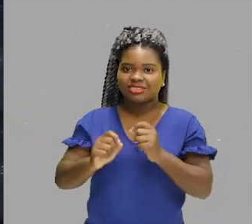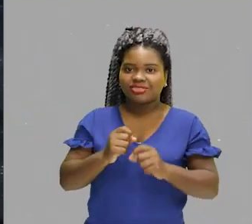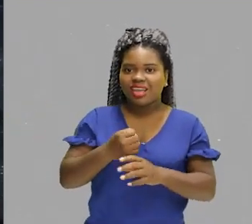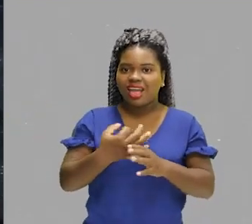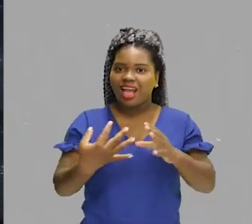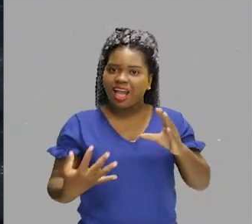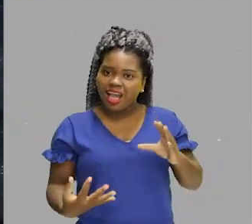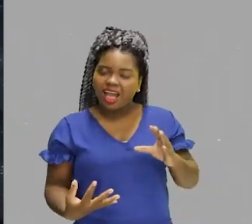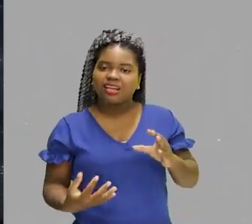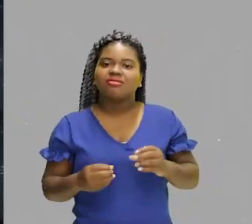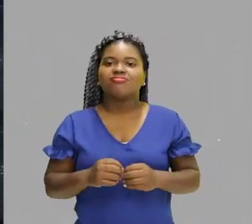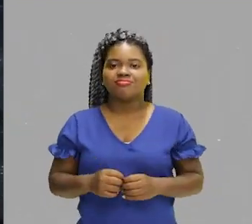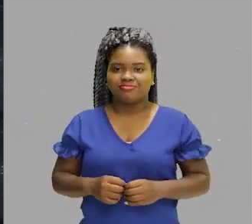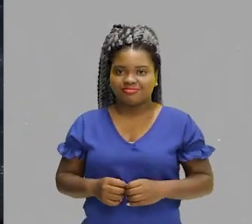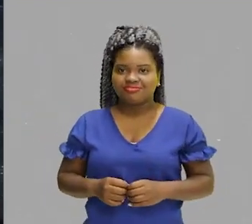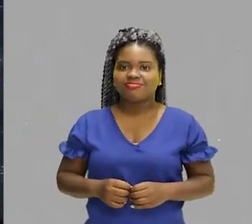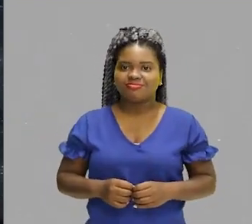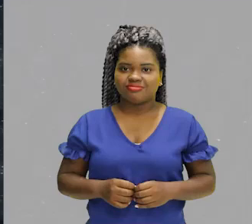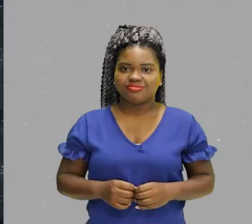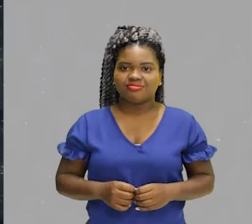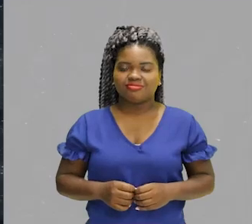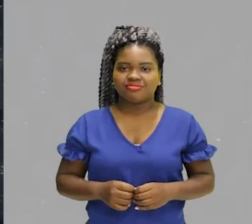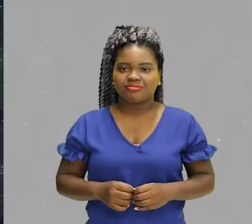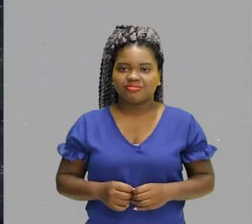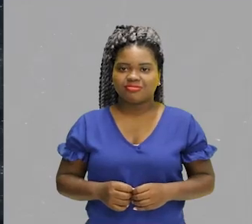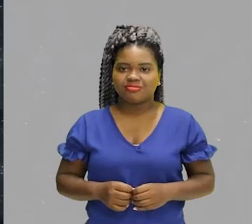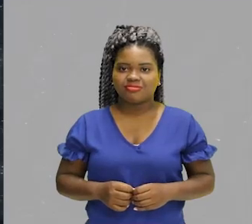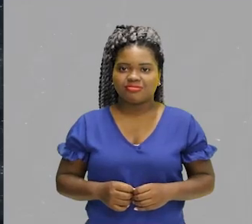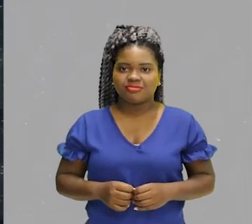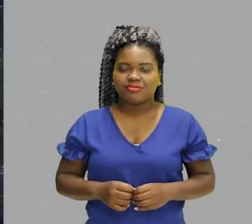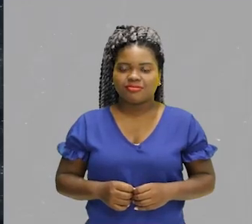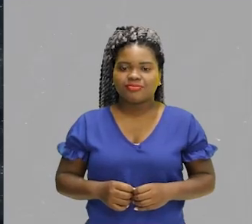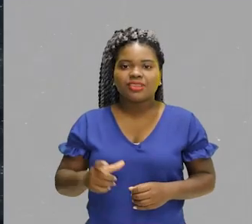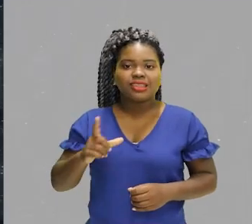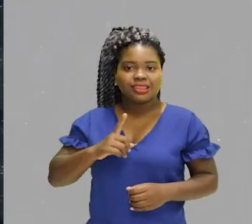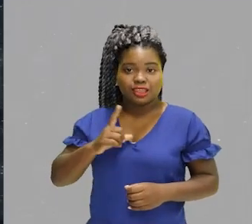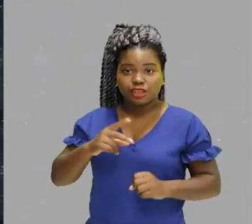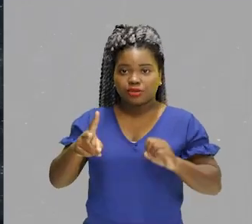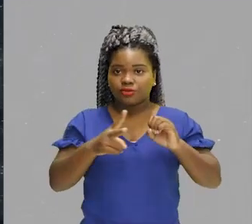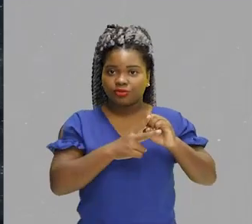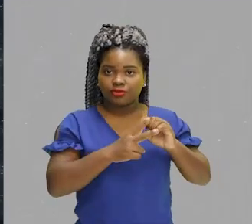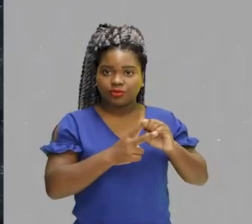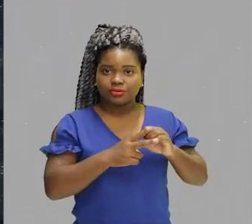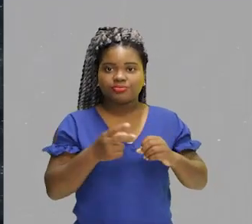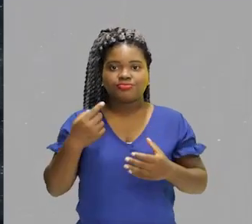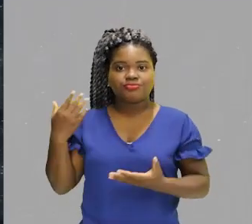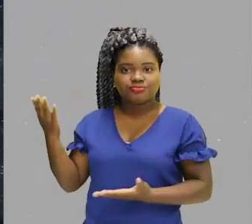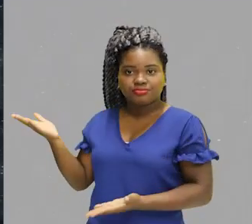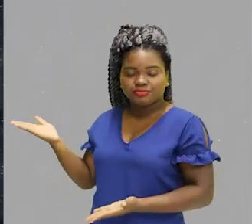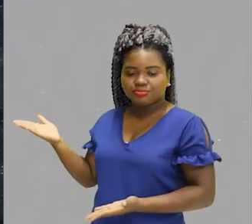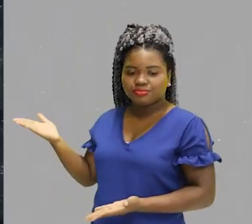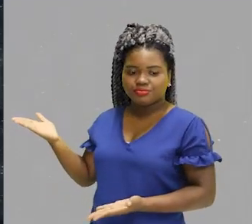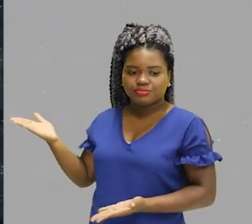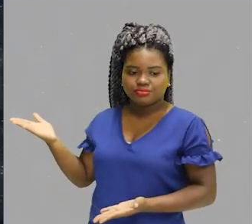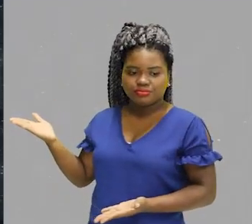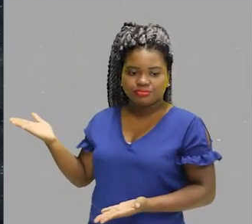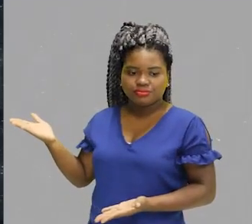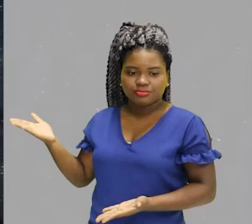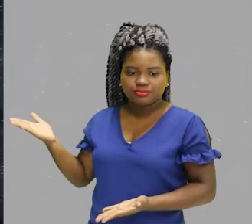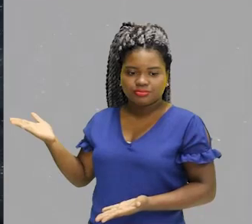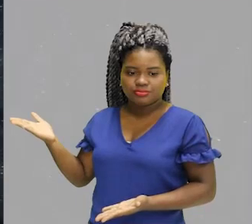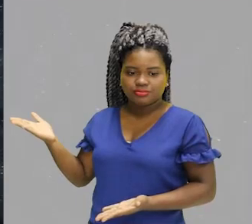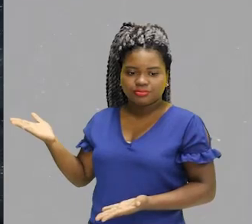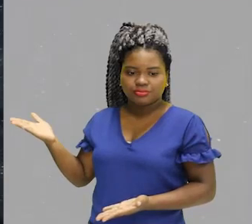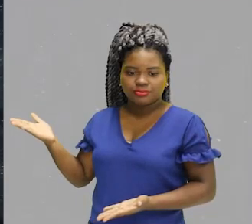ou processo em curso, do jeito que eu coloquei aqui em cima. Então, eu tenho aqui o verbo acabar mais o gerúndio. Indica